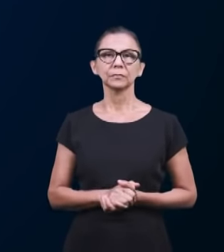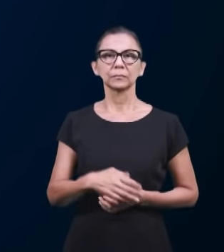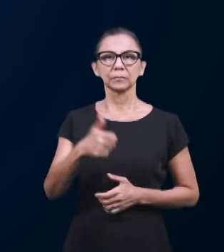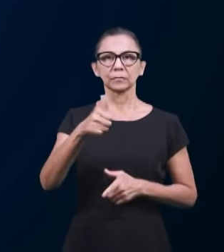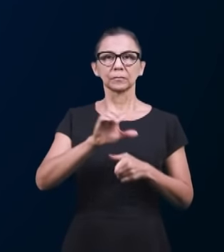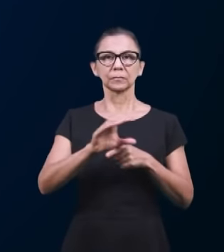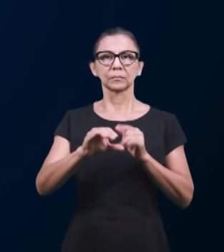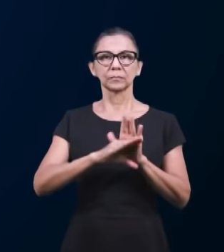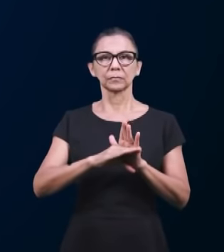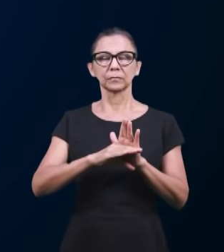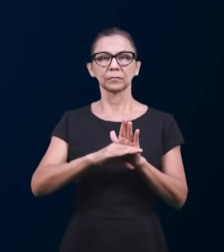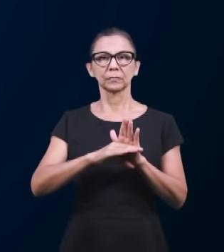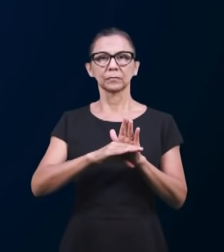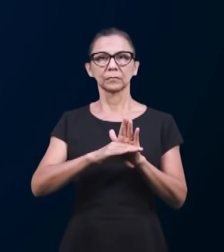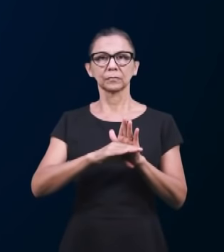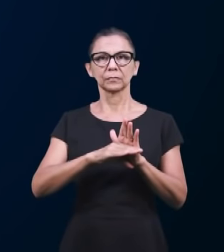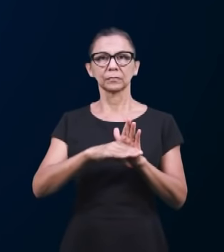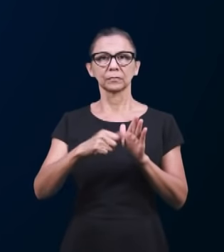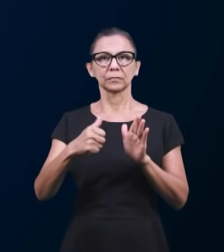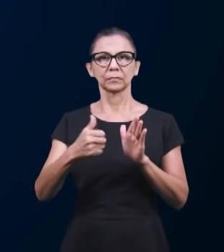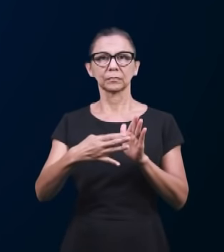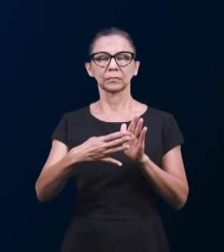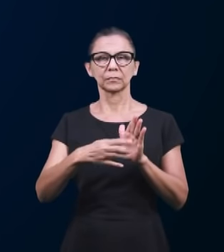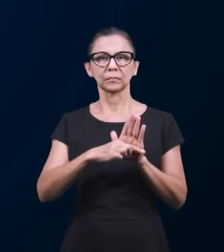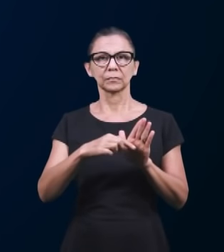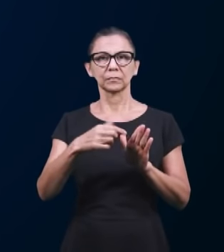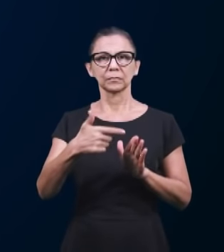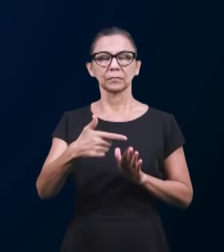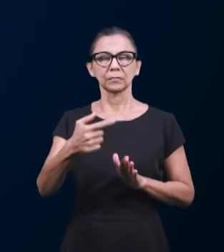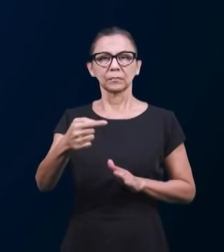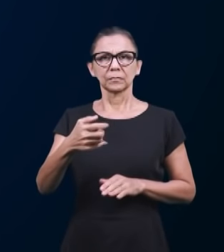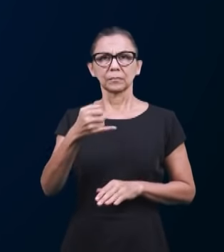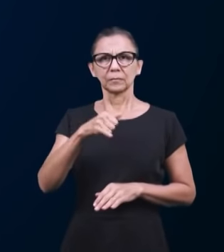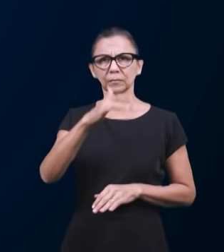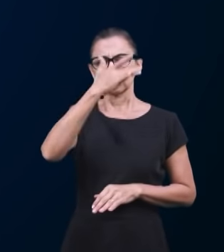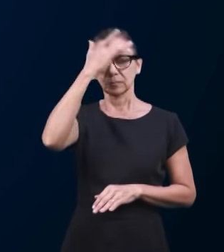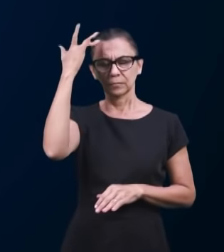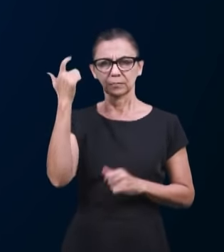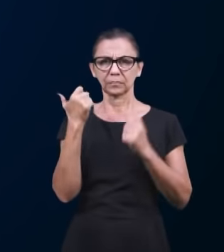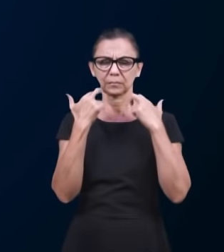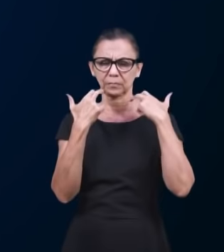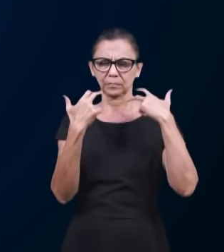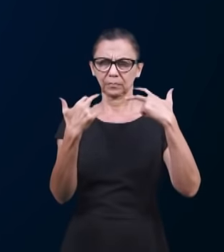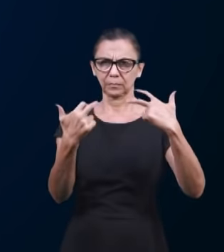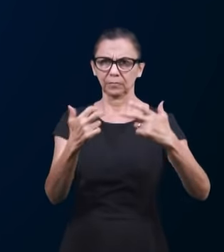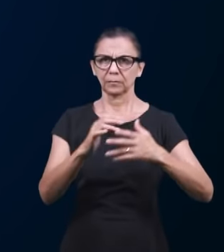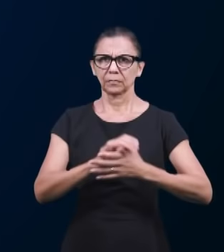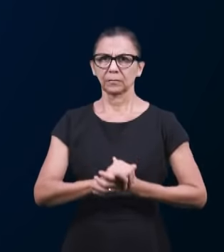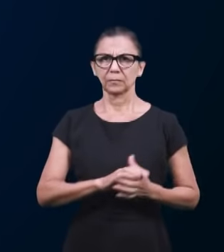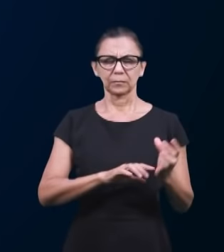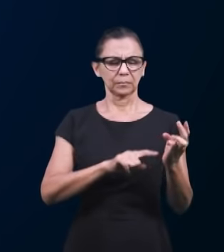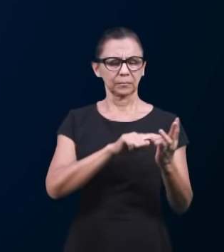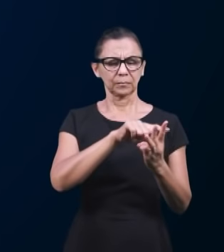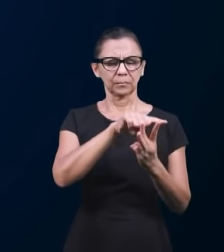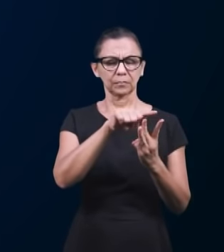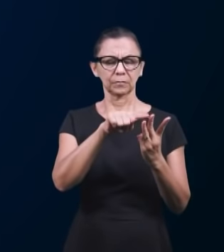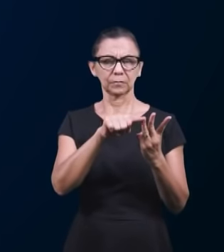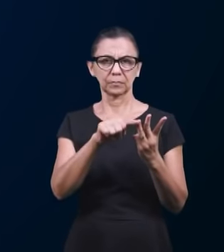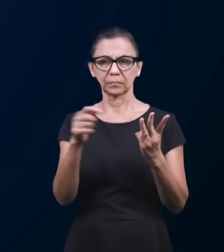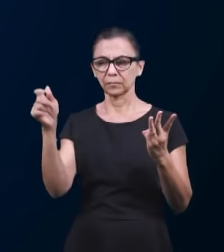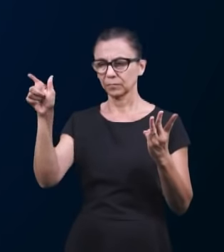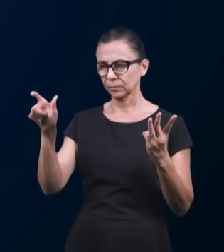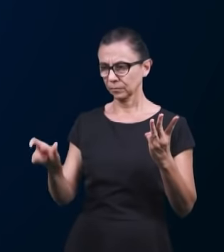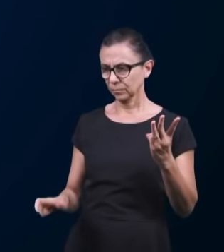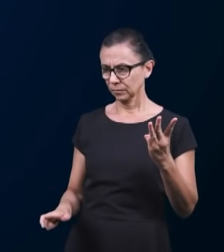em 1 Coríntios 14, 27. E se alguém falar língua estranha, faça-se isso por 2 ou quando muito 3, e por sua vez, e